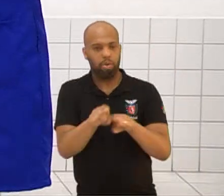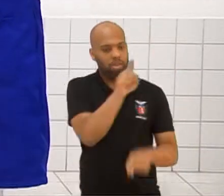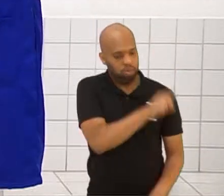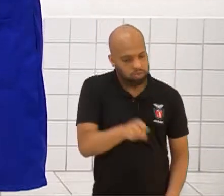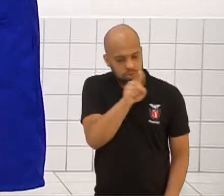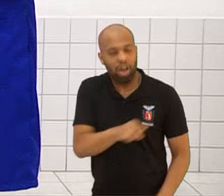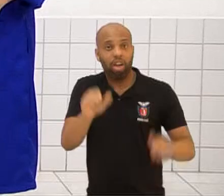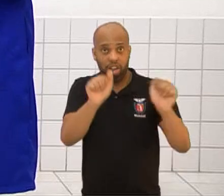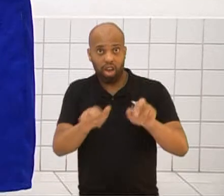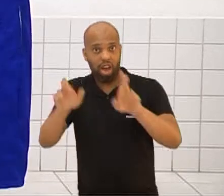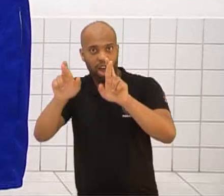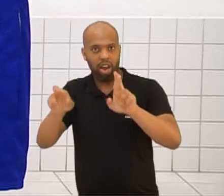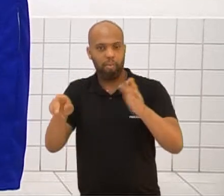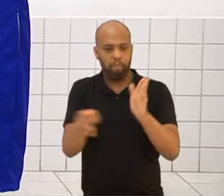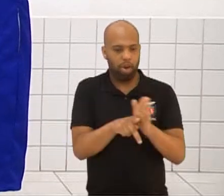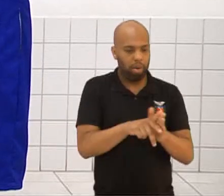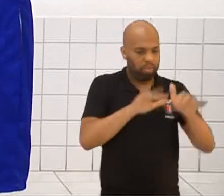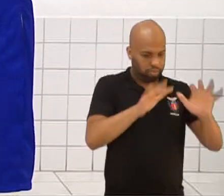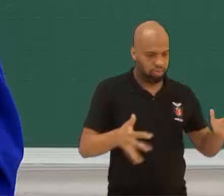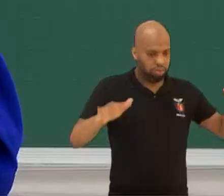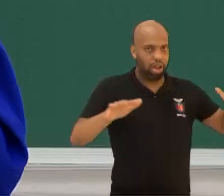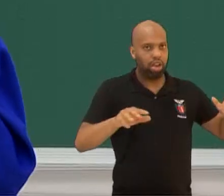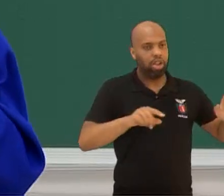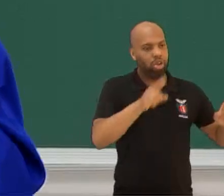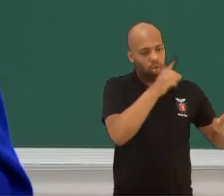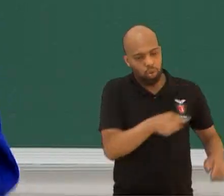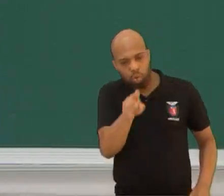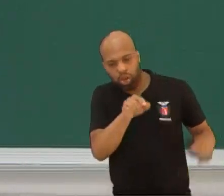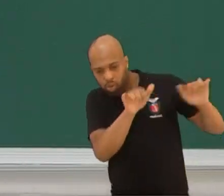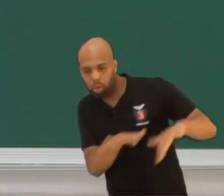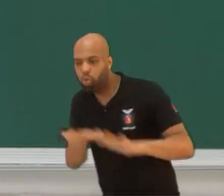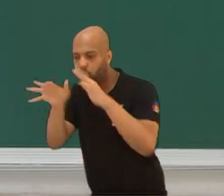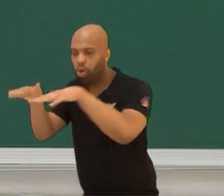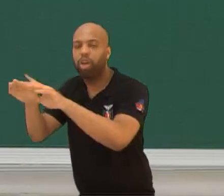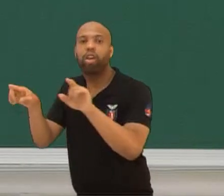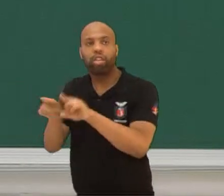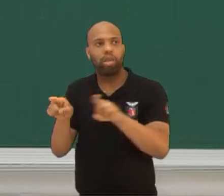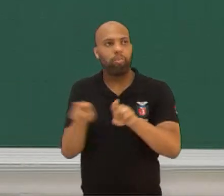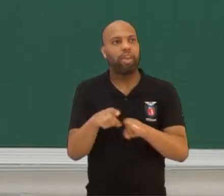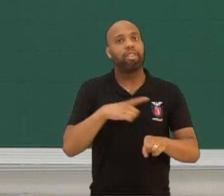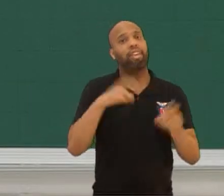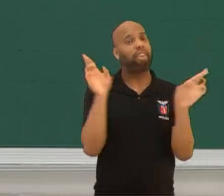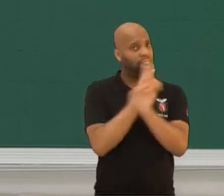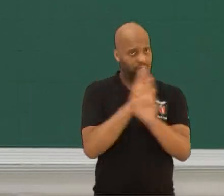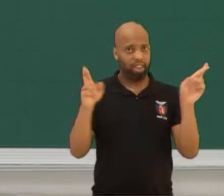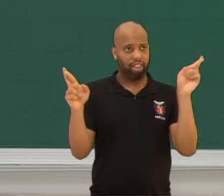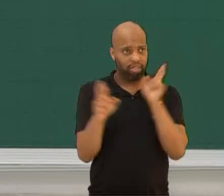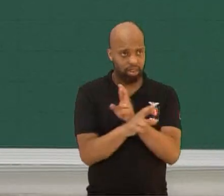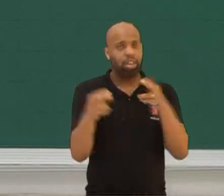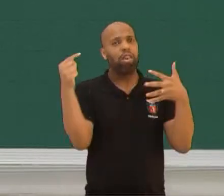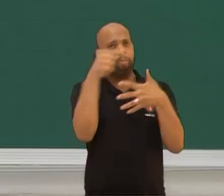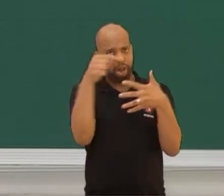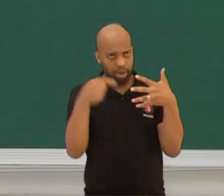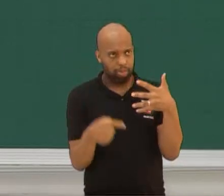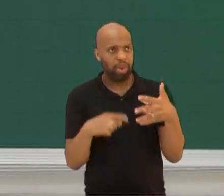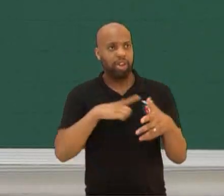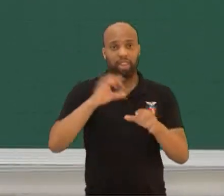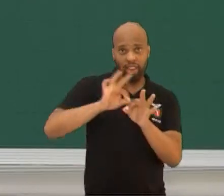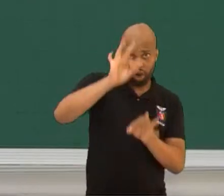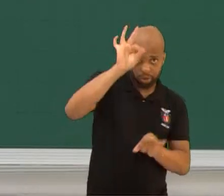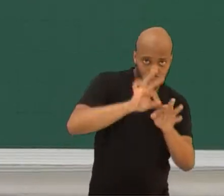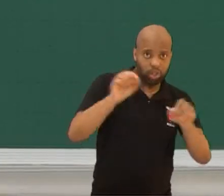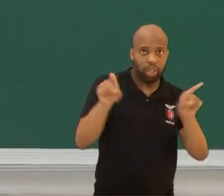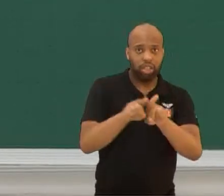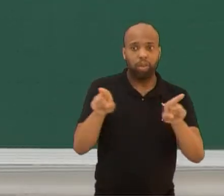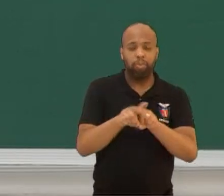de latitude também, aí muitas vezes você, aluno, confunde um pouquinho, as duas se relacionam, as duas são chamados elementos, tanto a altitude